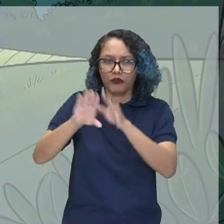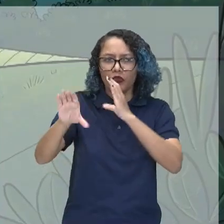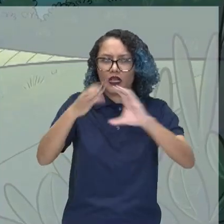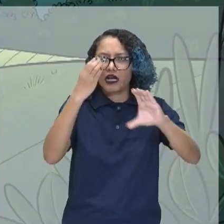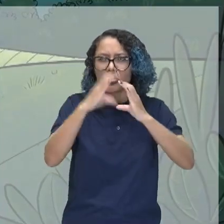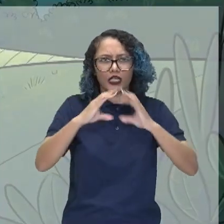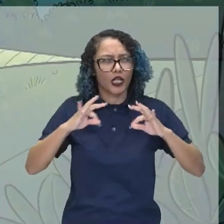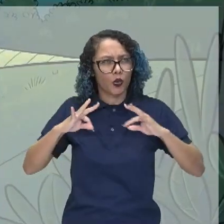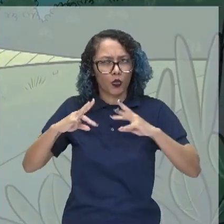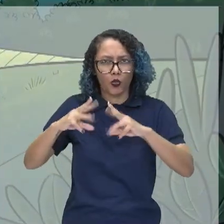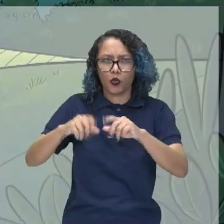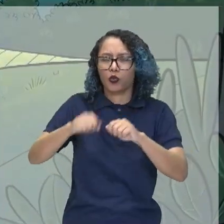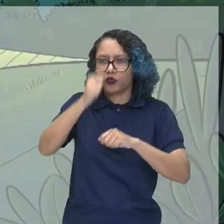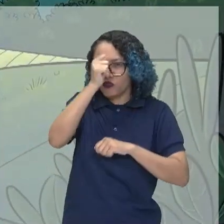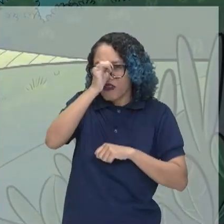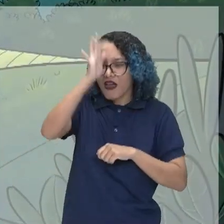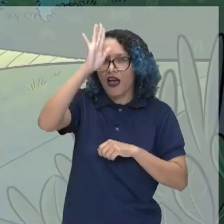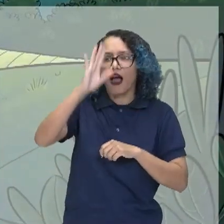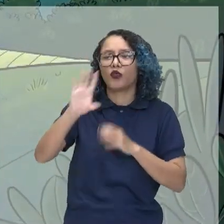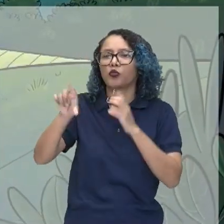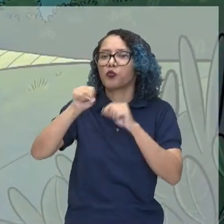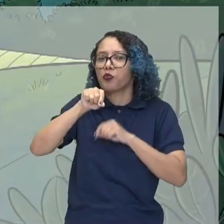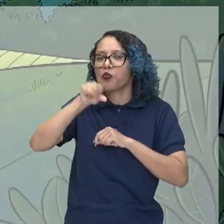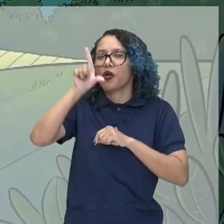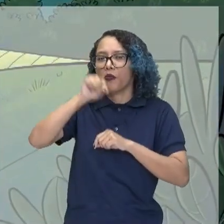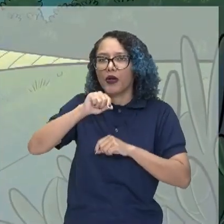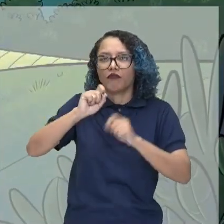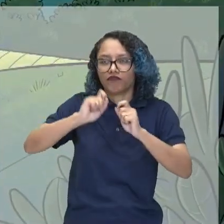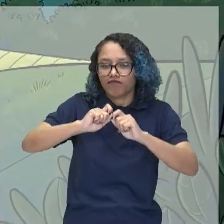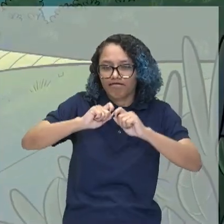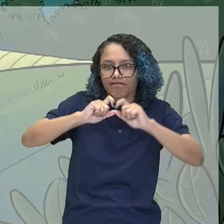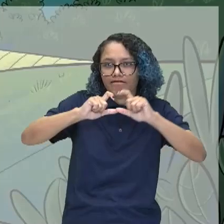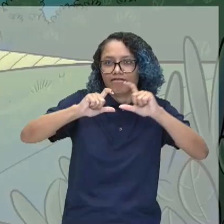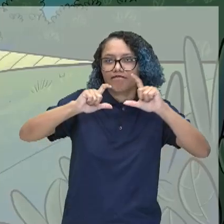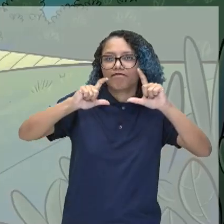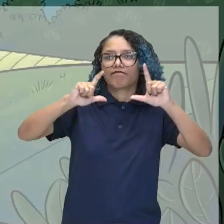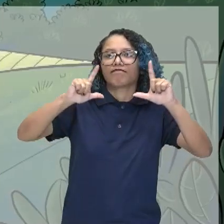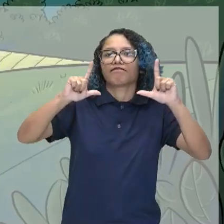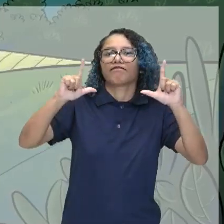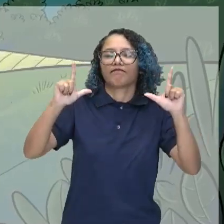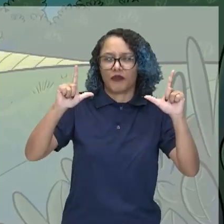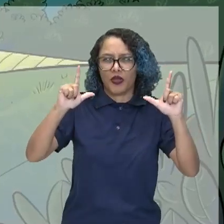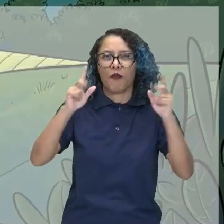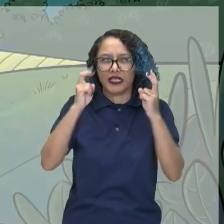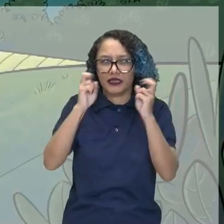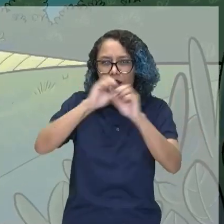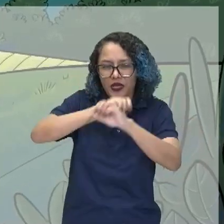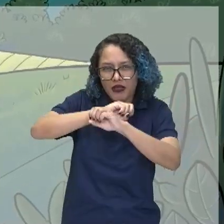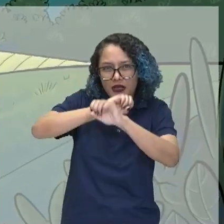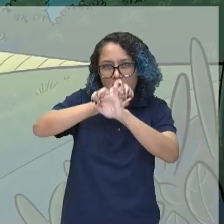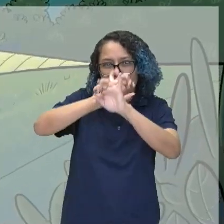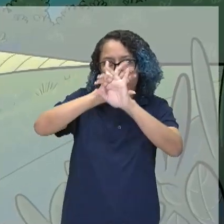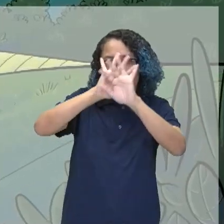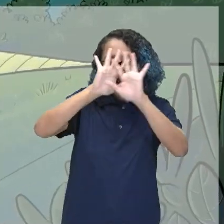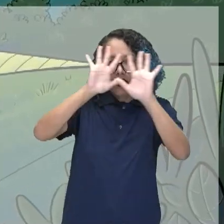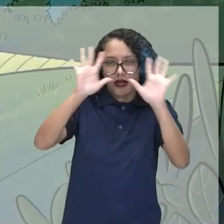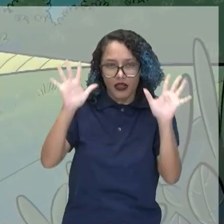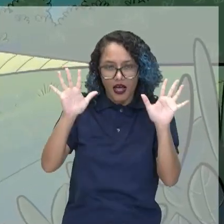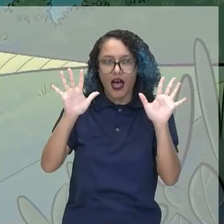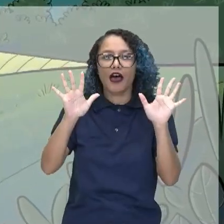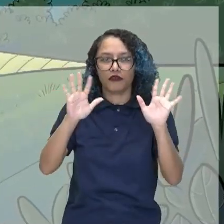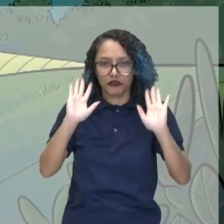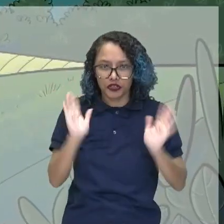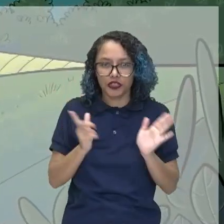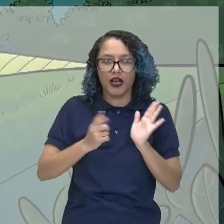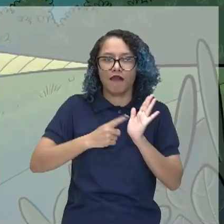todos, se erguendo tenda, onde entrem todos, se entretendo para todos no todo, amanhã,